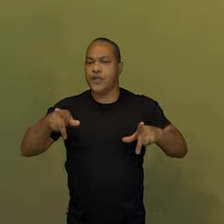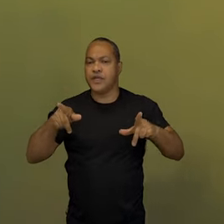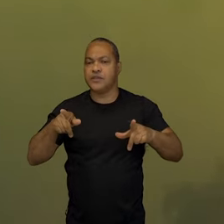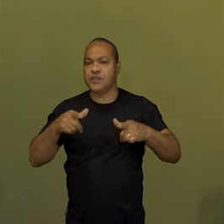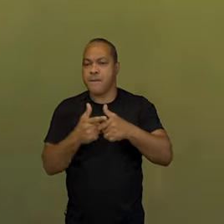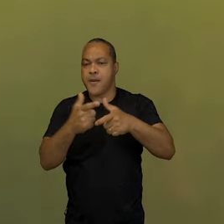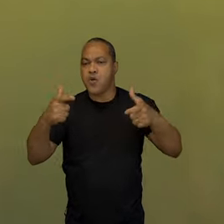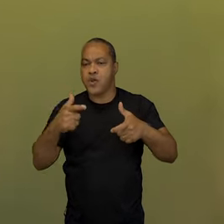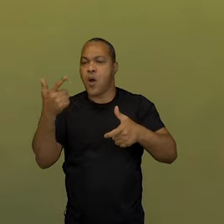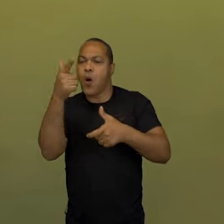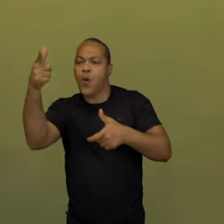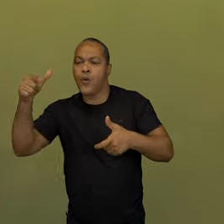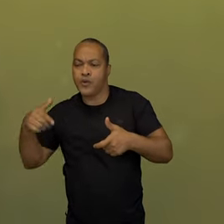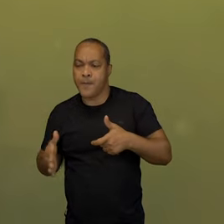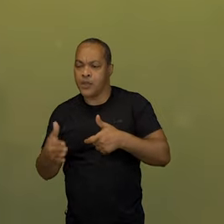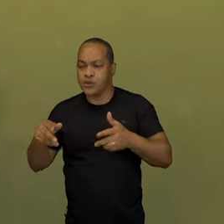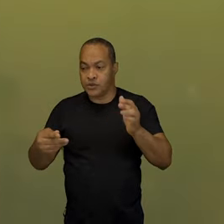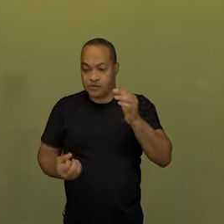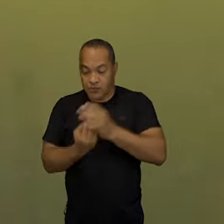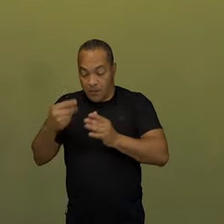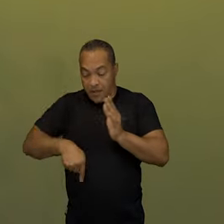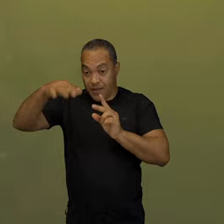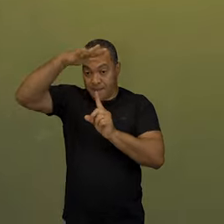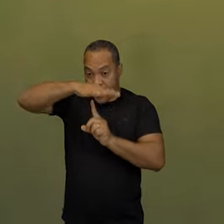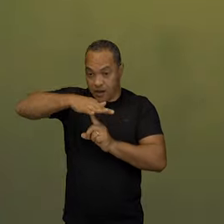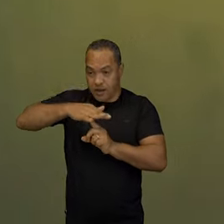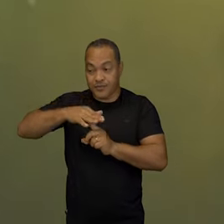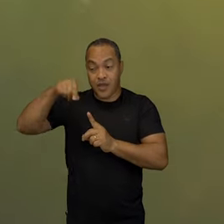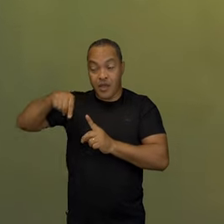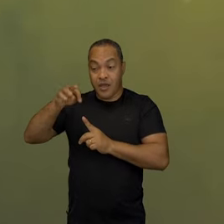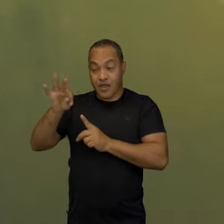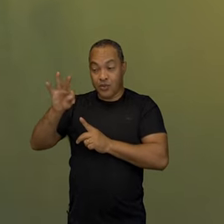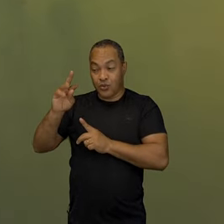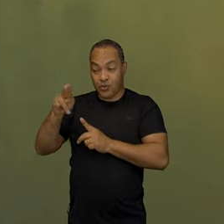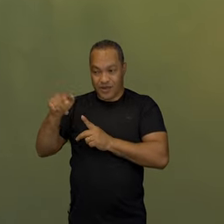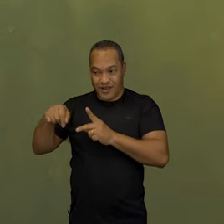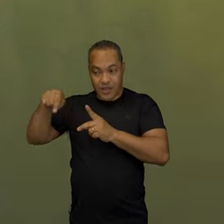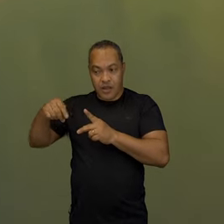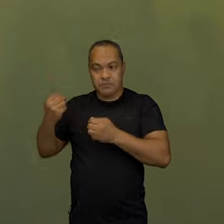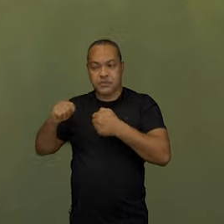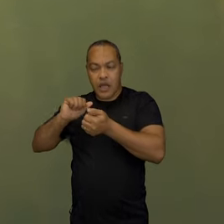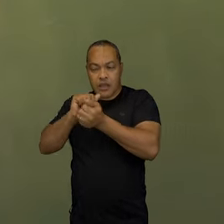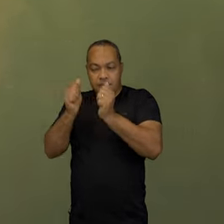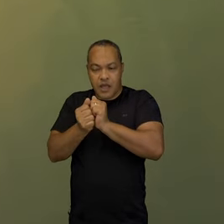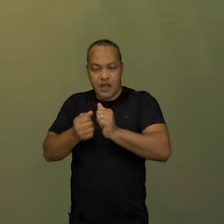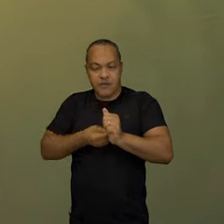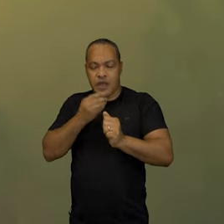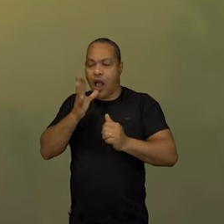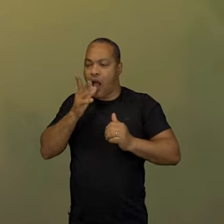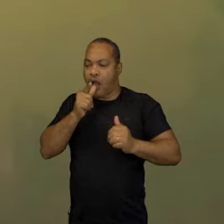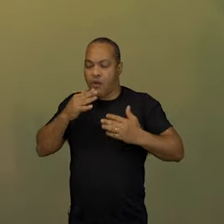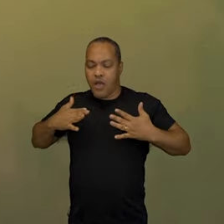Diferentemente da maioria das espécies nativas do Rio Paraná, o tucunaré é adaptado a viver em ambientes de água